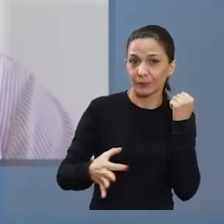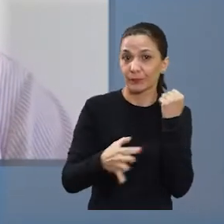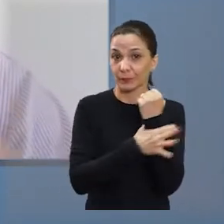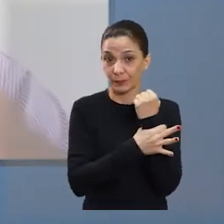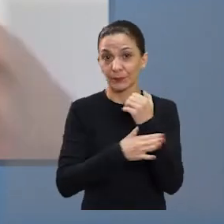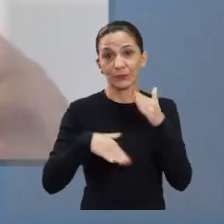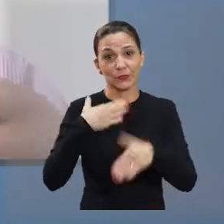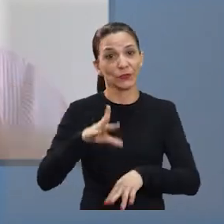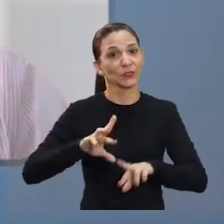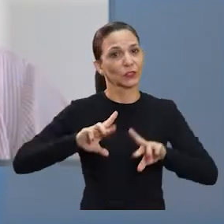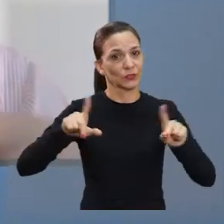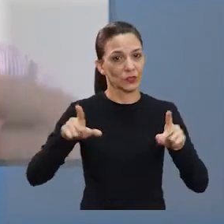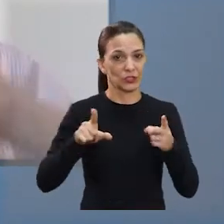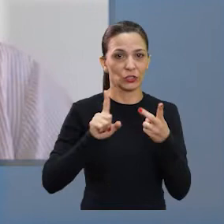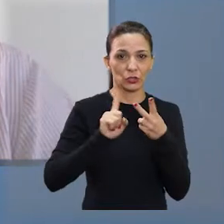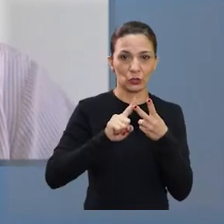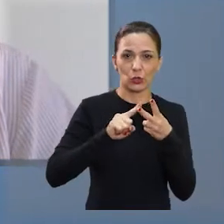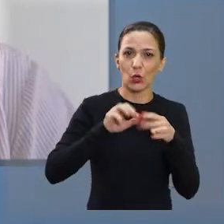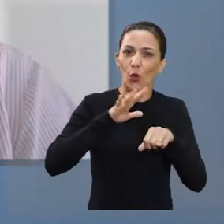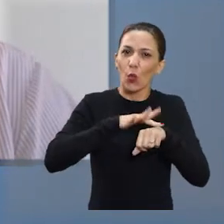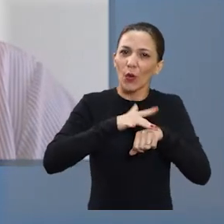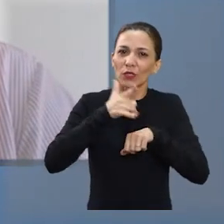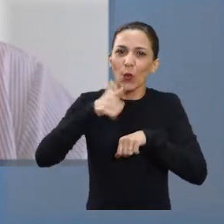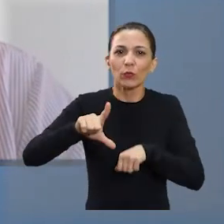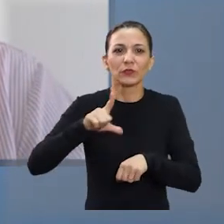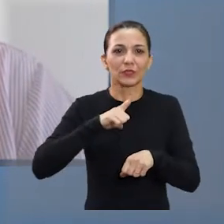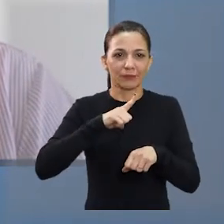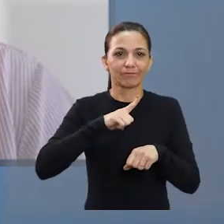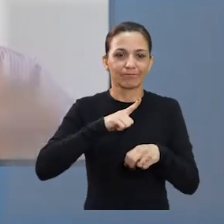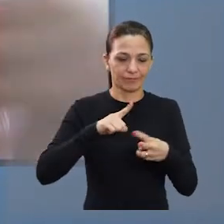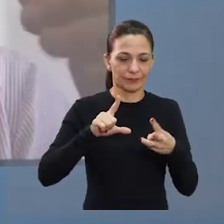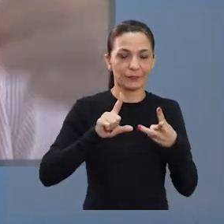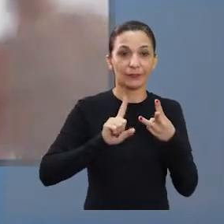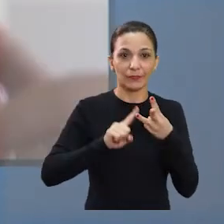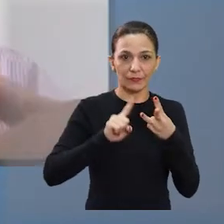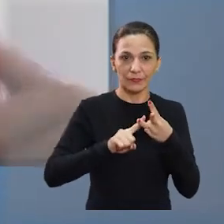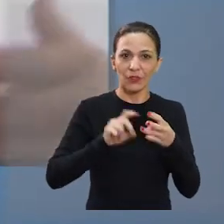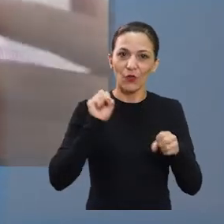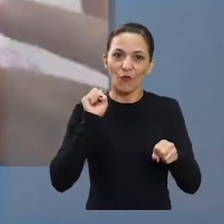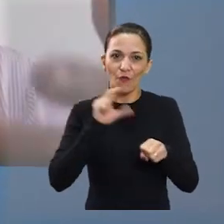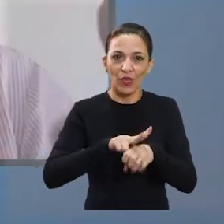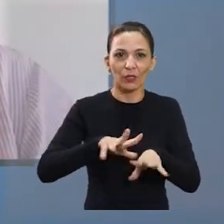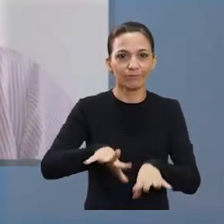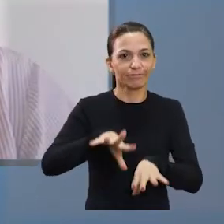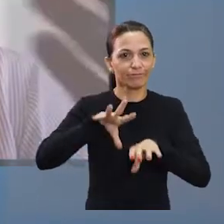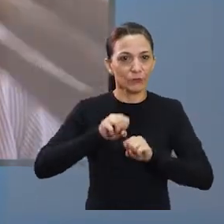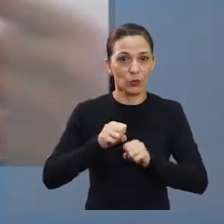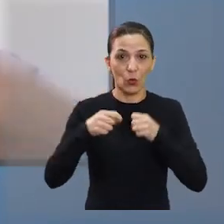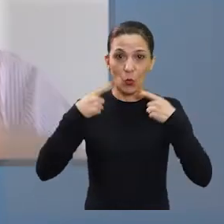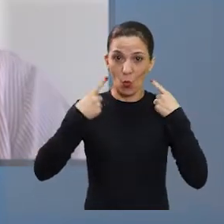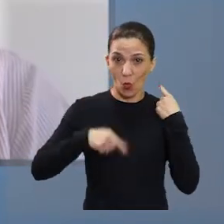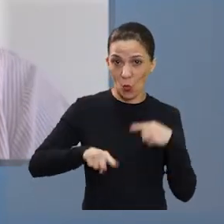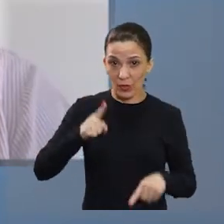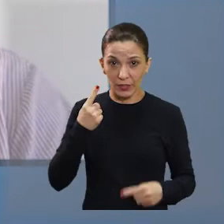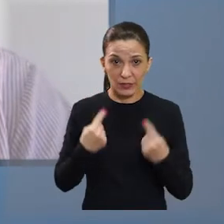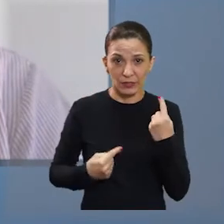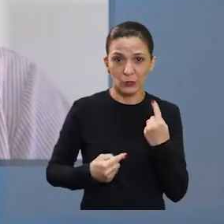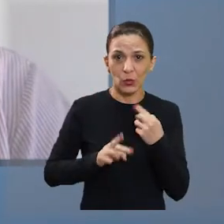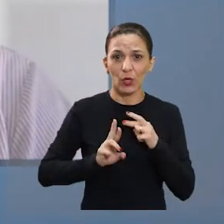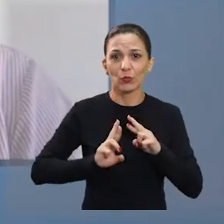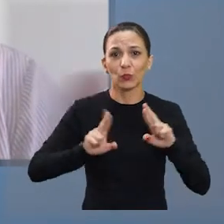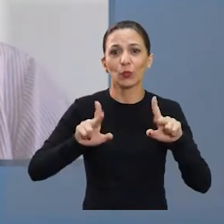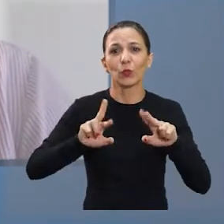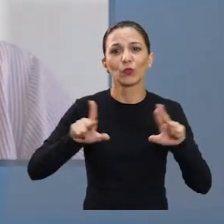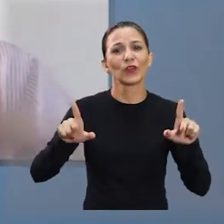vacina. Elas já têm outras comorbidades. A própria capacidade de responder ao vírus